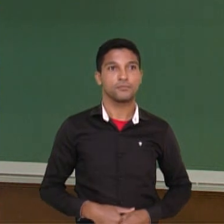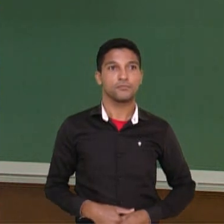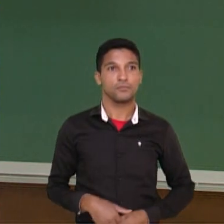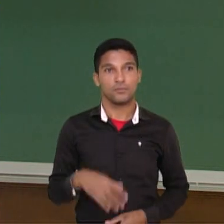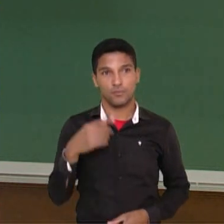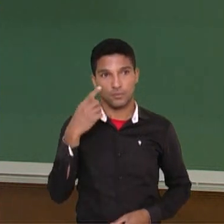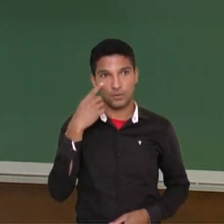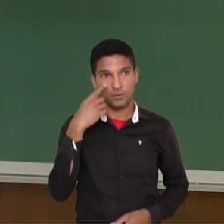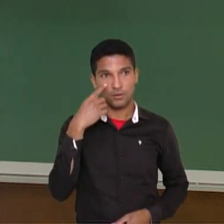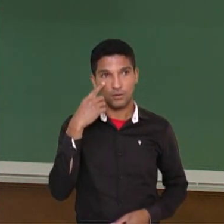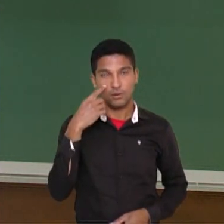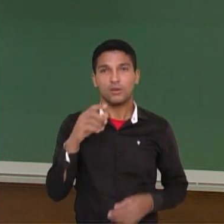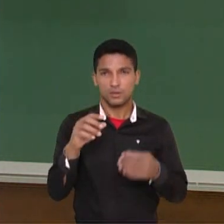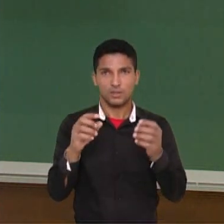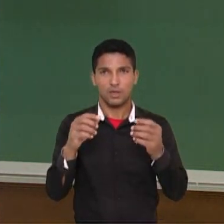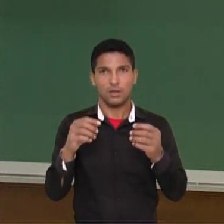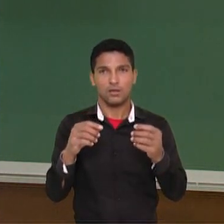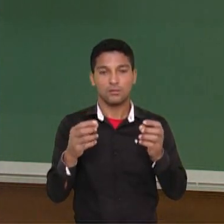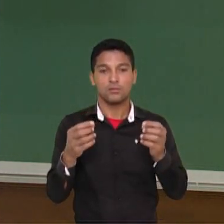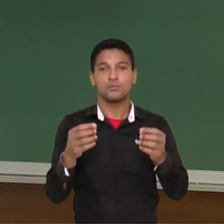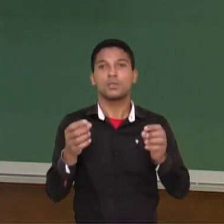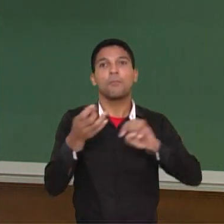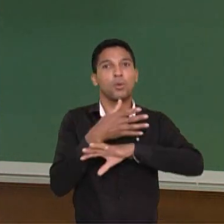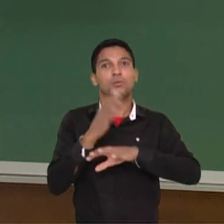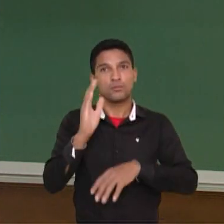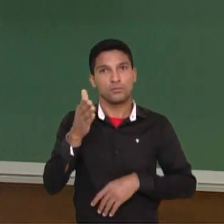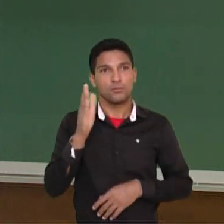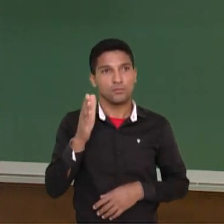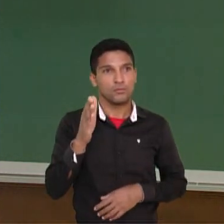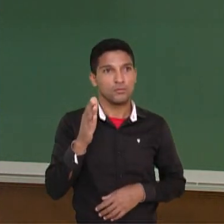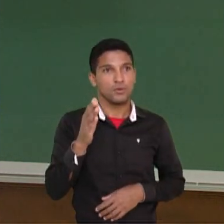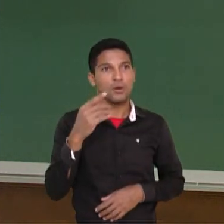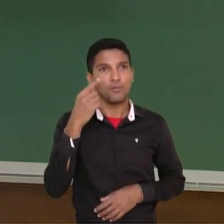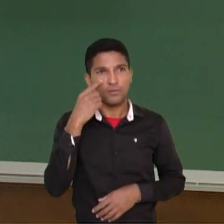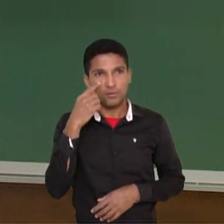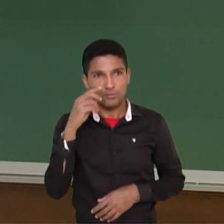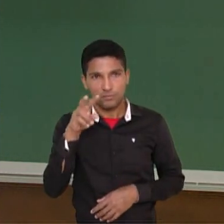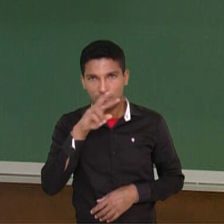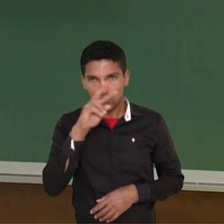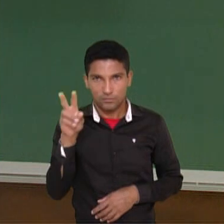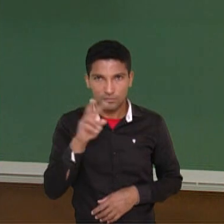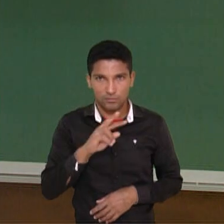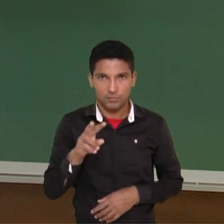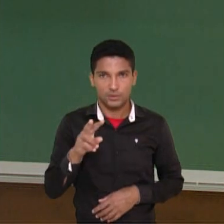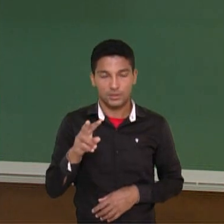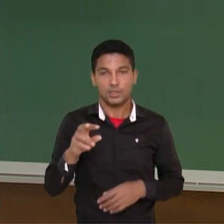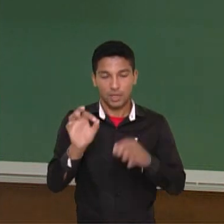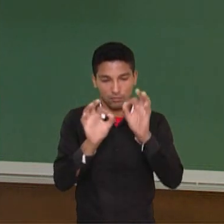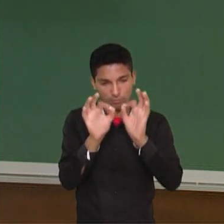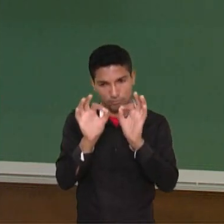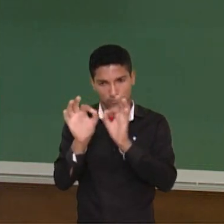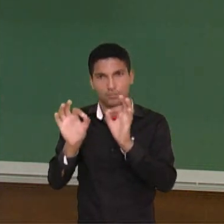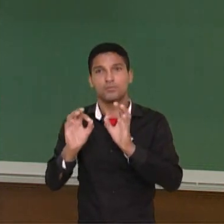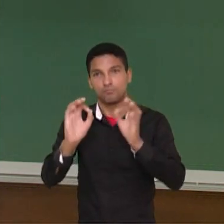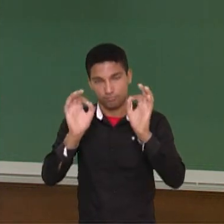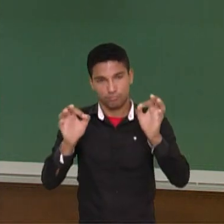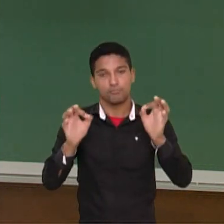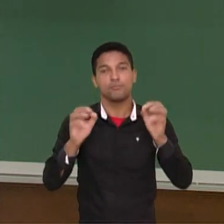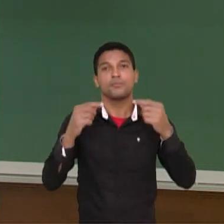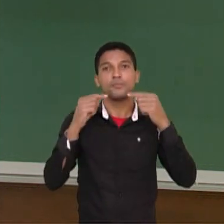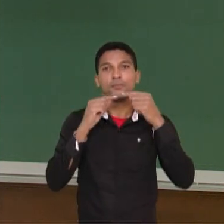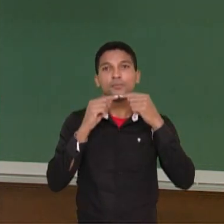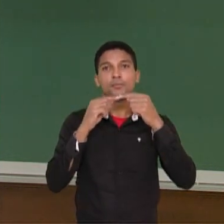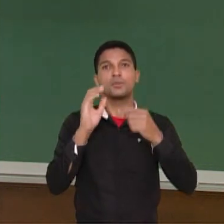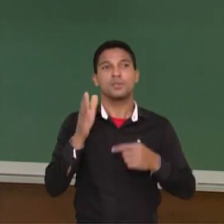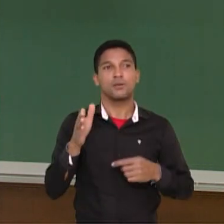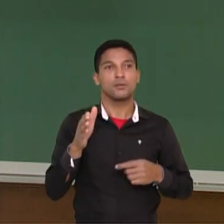nada, porque ele já está perfeitinho do jeito que eu quero, né? Como que eu vi que isso é perfeitinho? Bom, talvez experiência um pouco, mas o 121